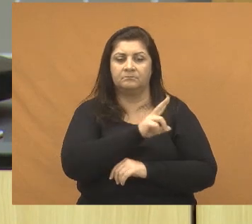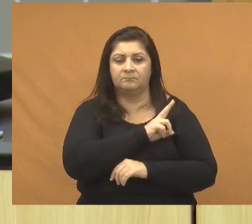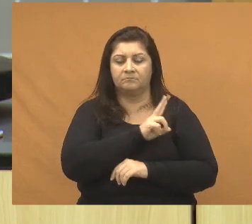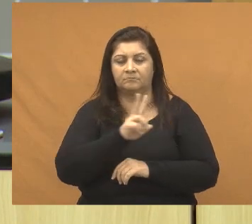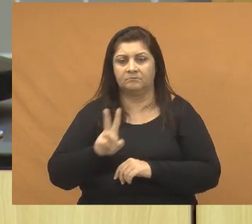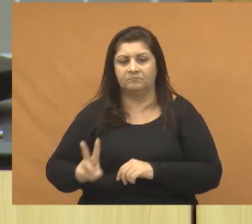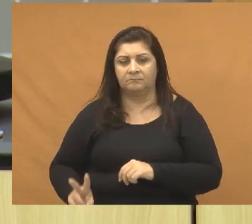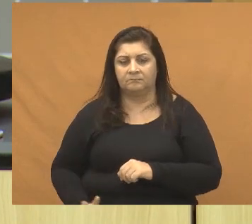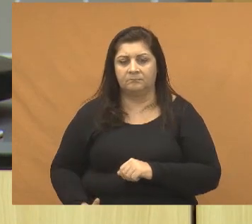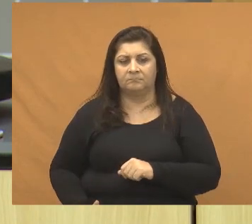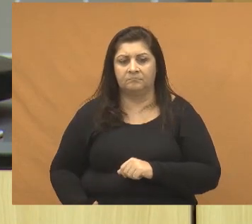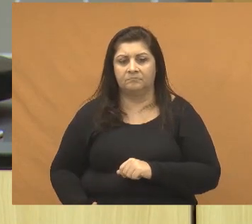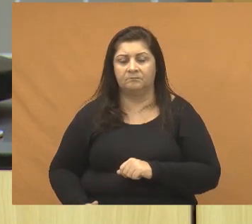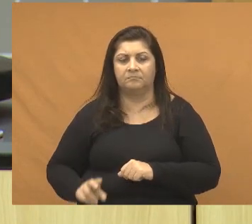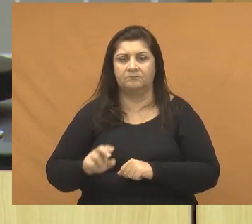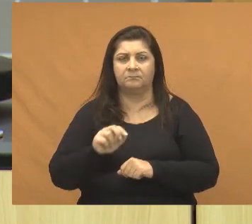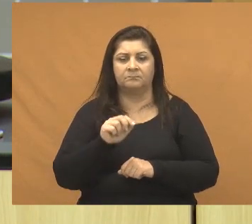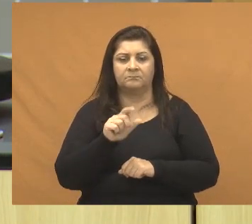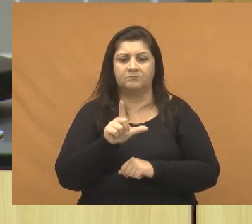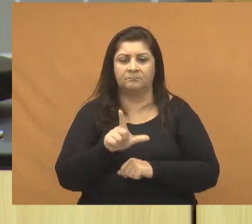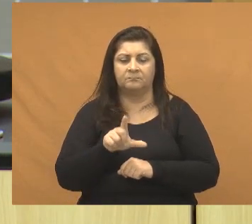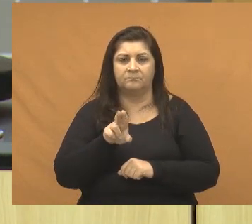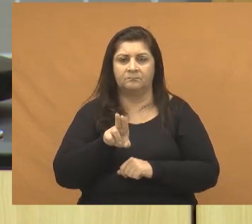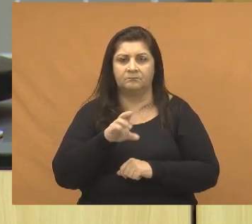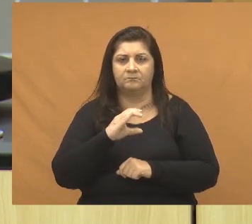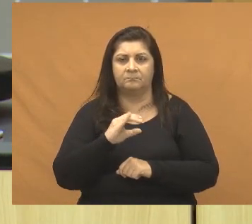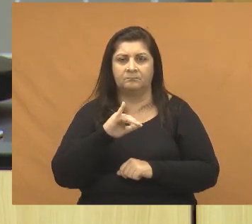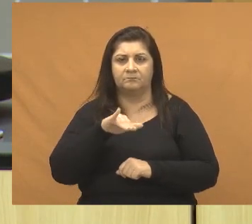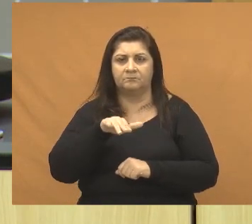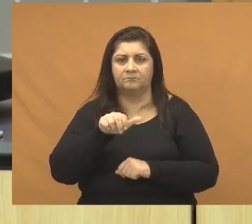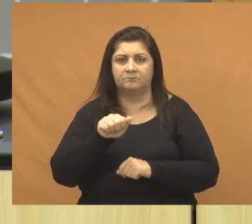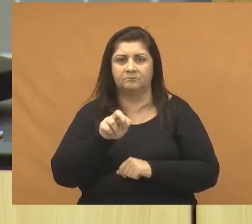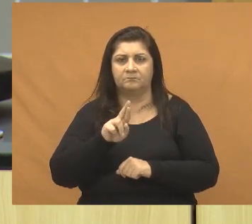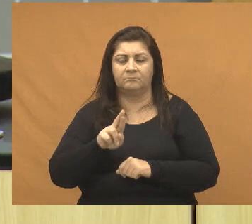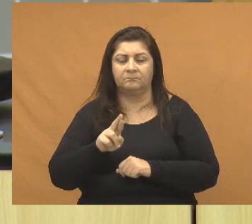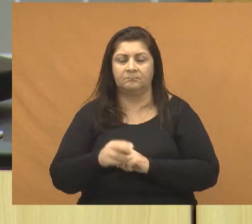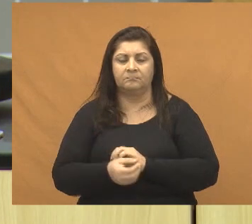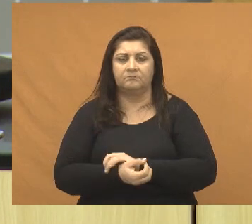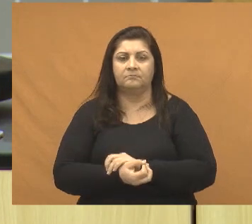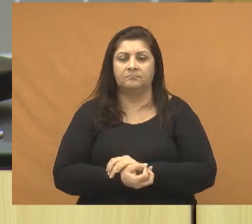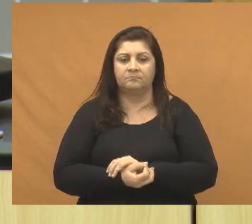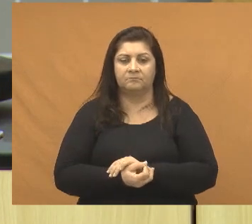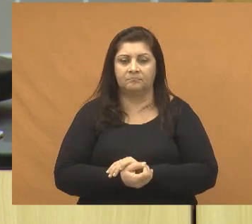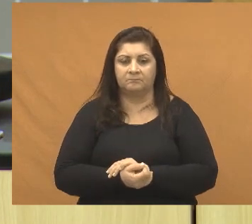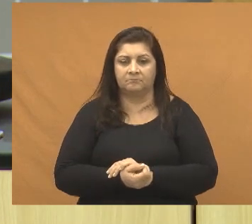2019. Autoria, vereadora Lucimar Ponciano.